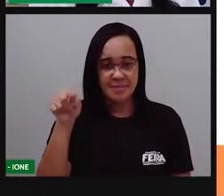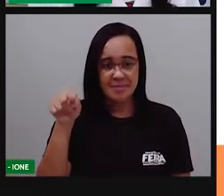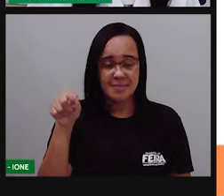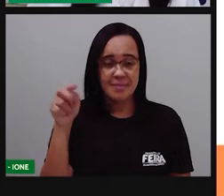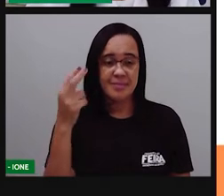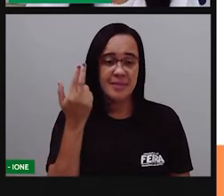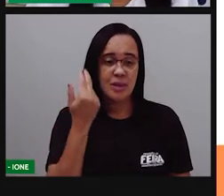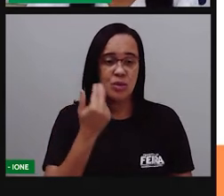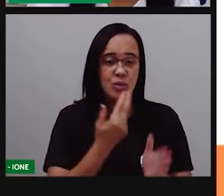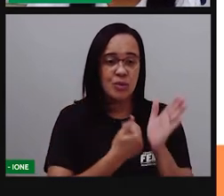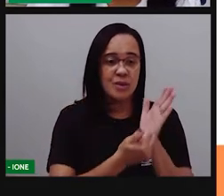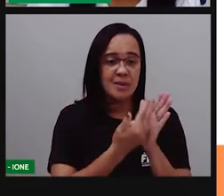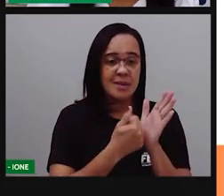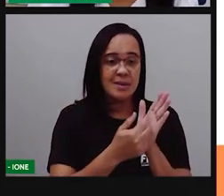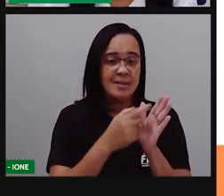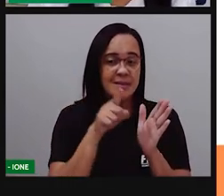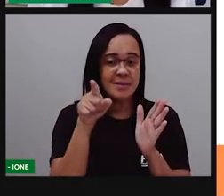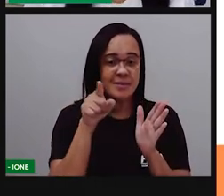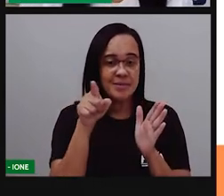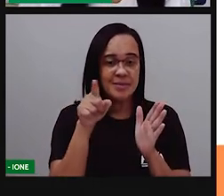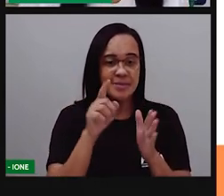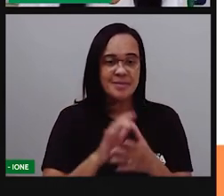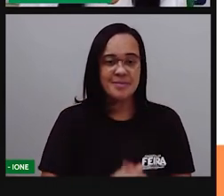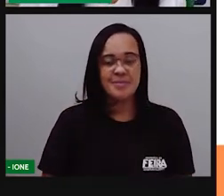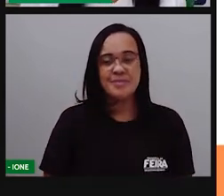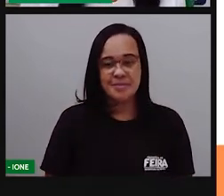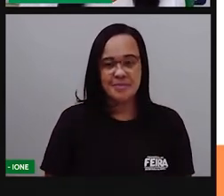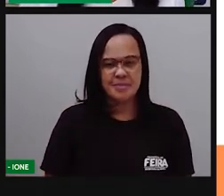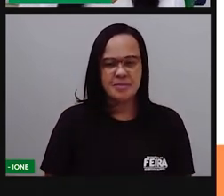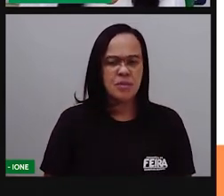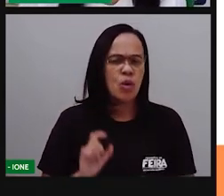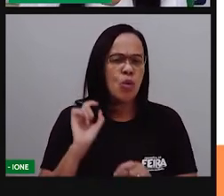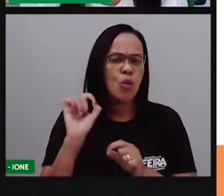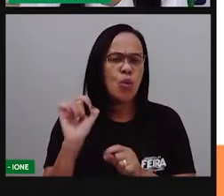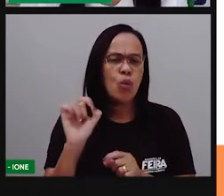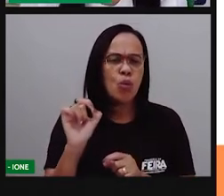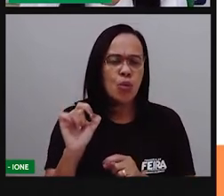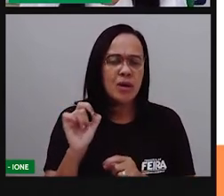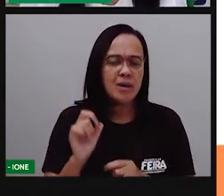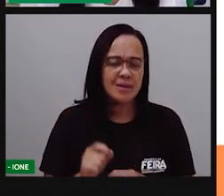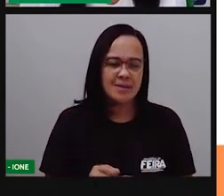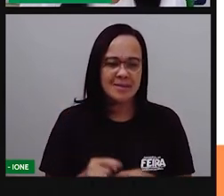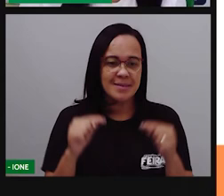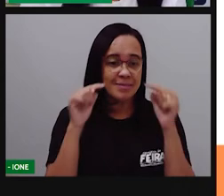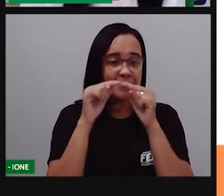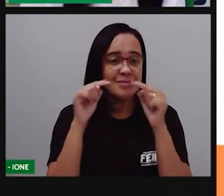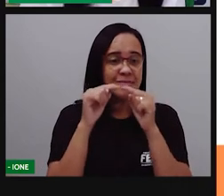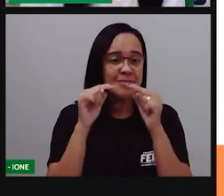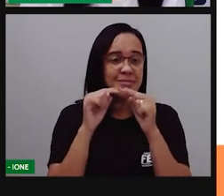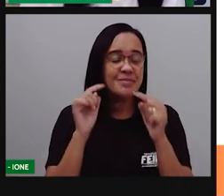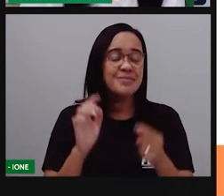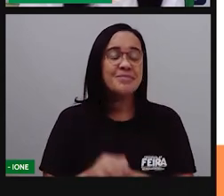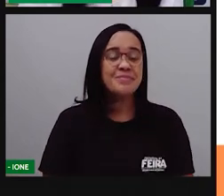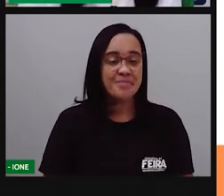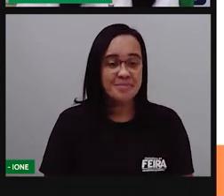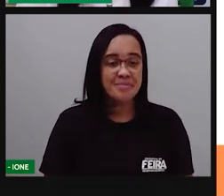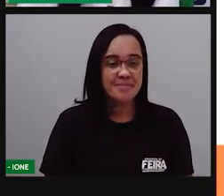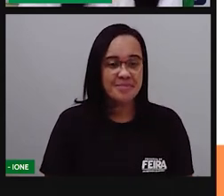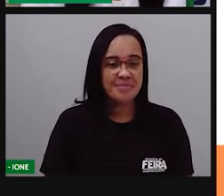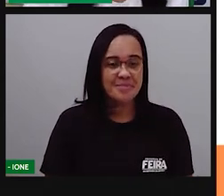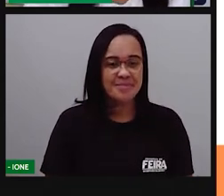e agora Observe aqui essa outra e o que é isso aqui imagem festa